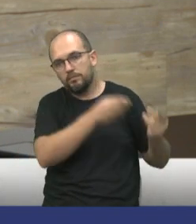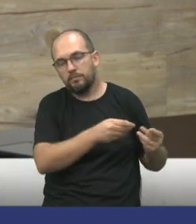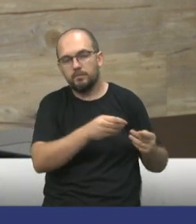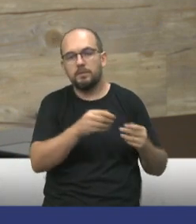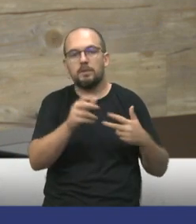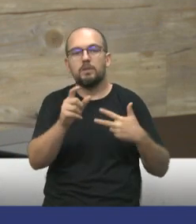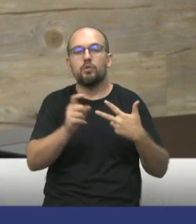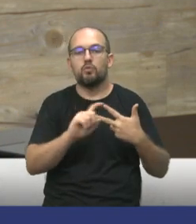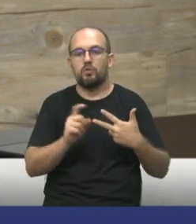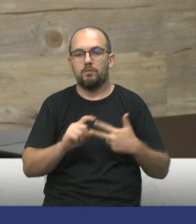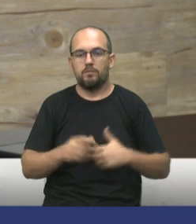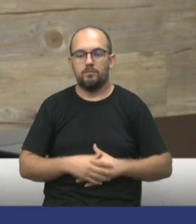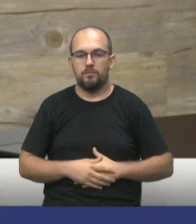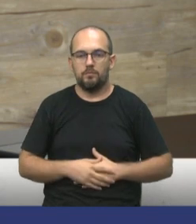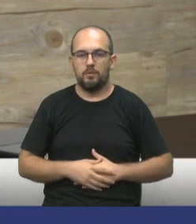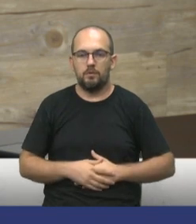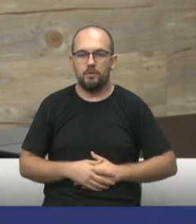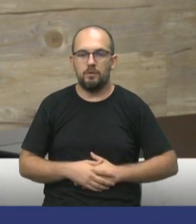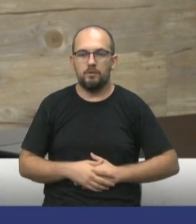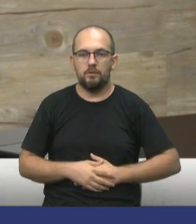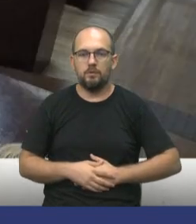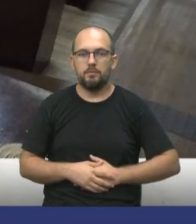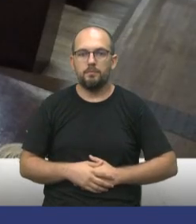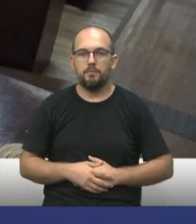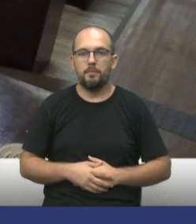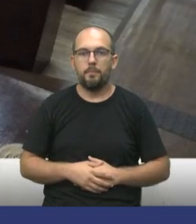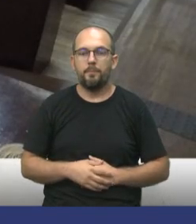Poder Executivo.